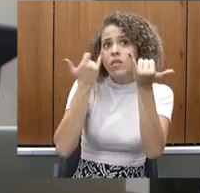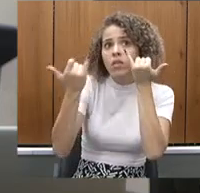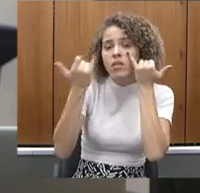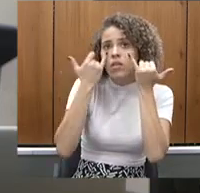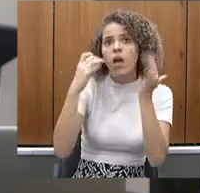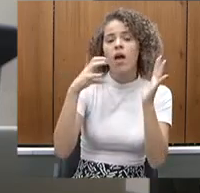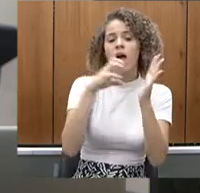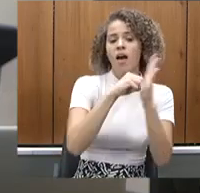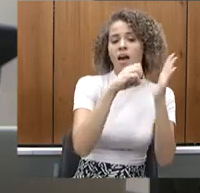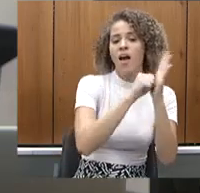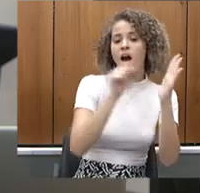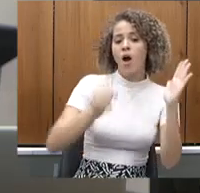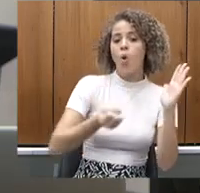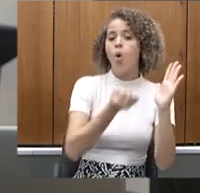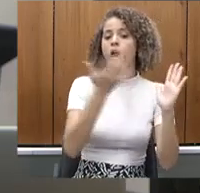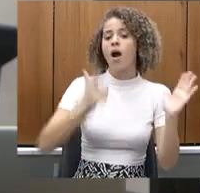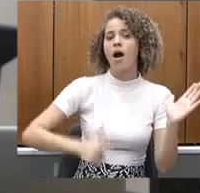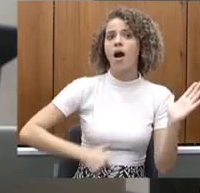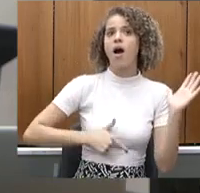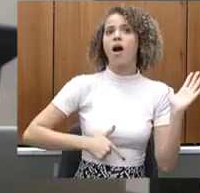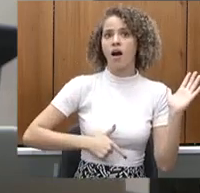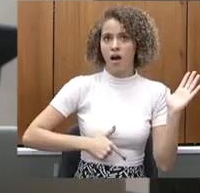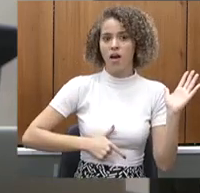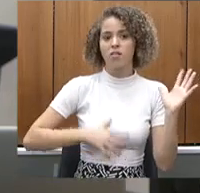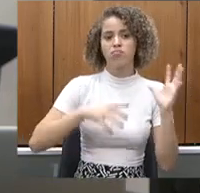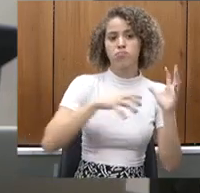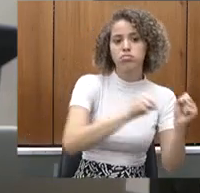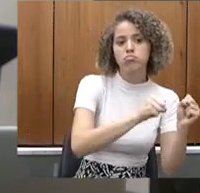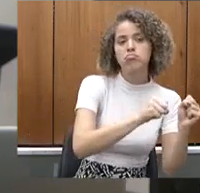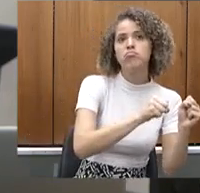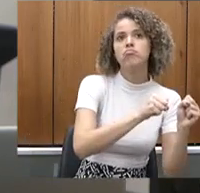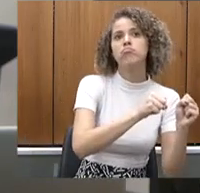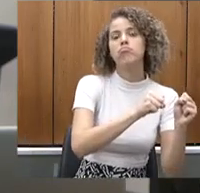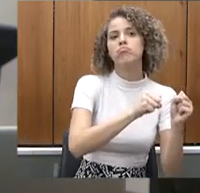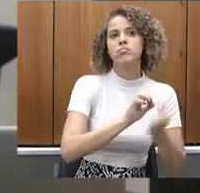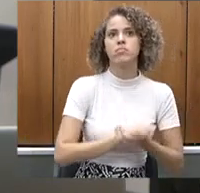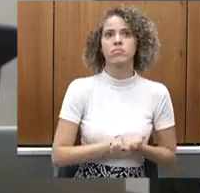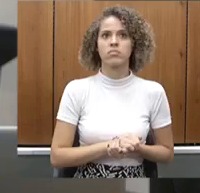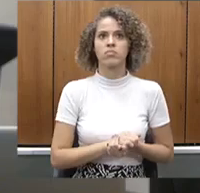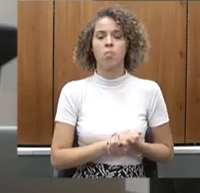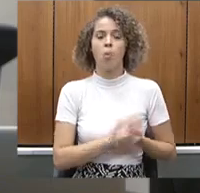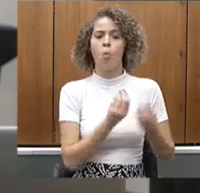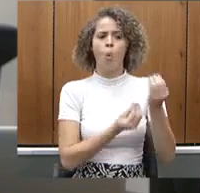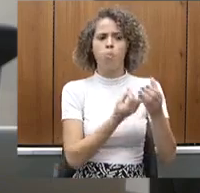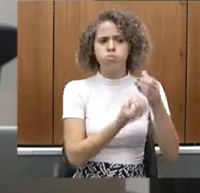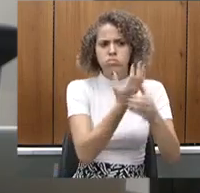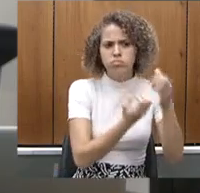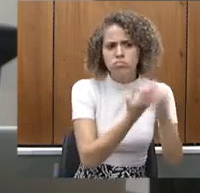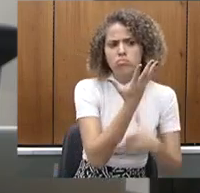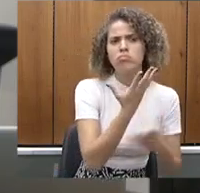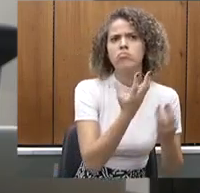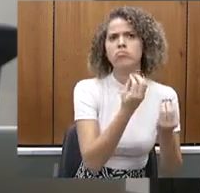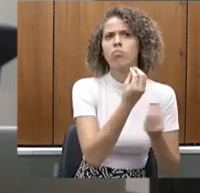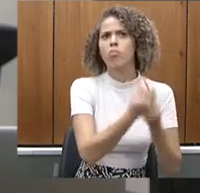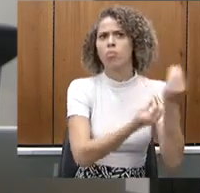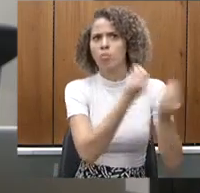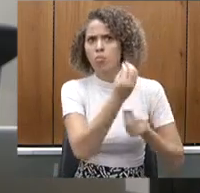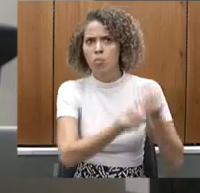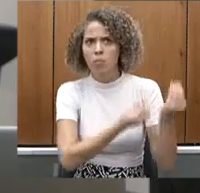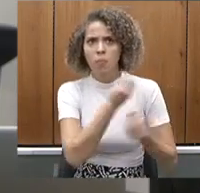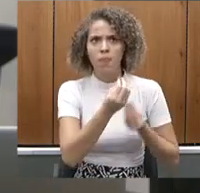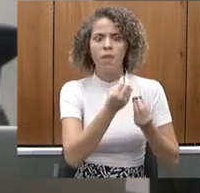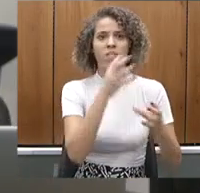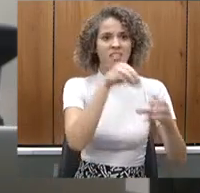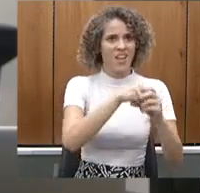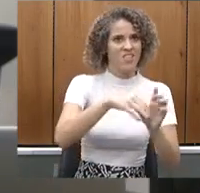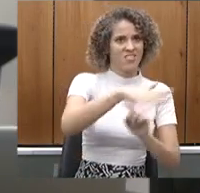dados registros de armas e munições apreendidas produção e disponibilização do número de registro de eventos de Defesa